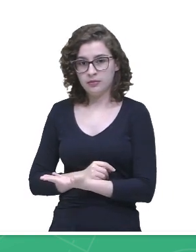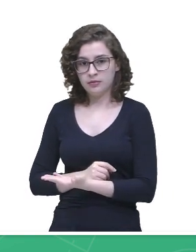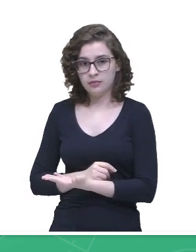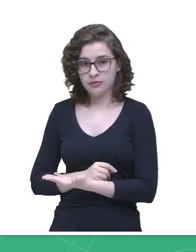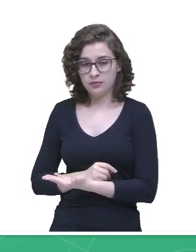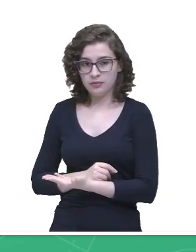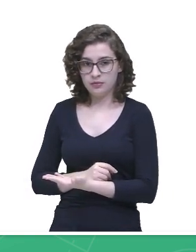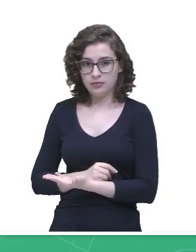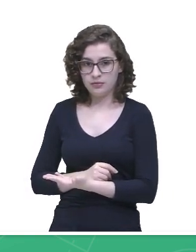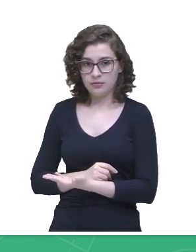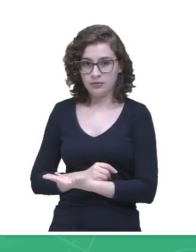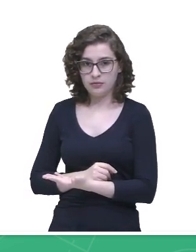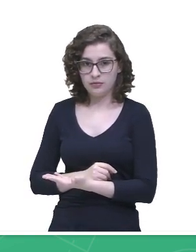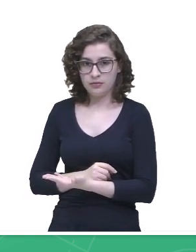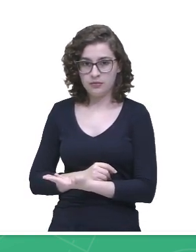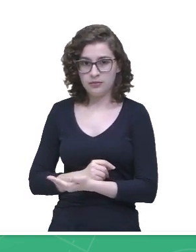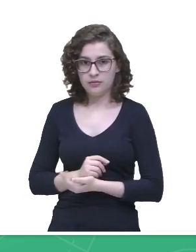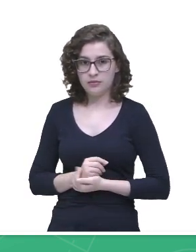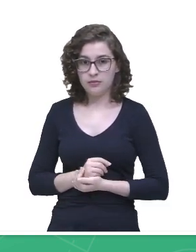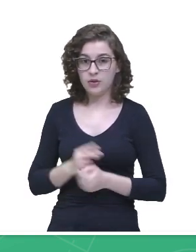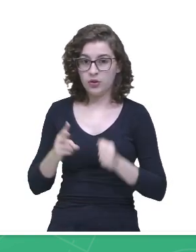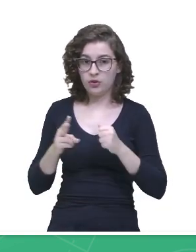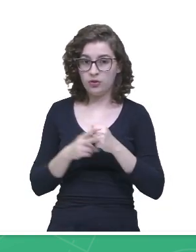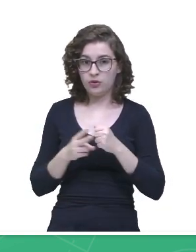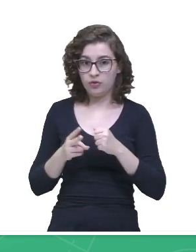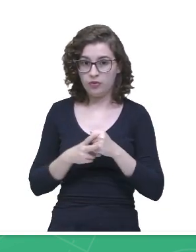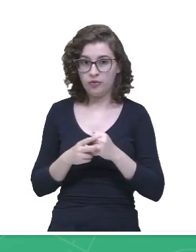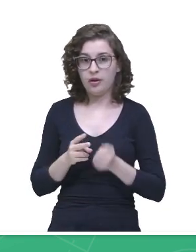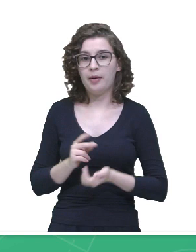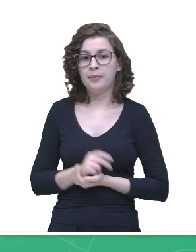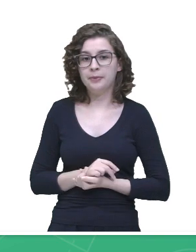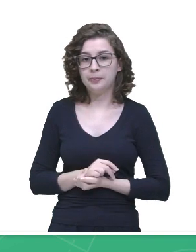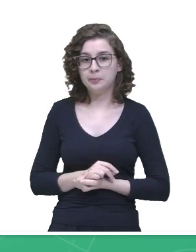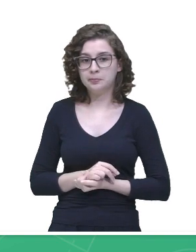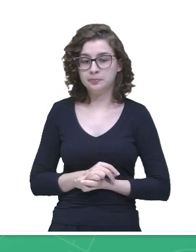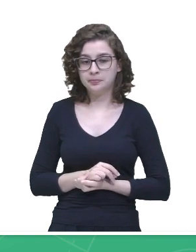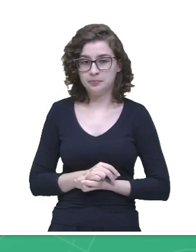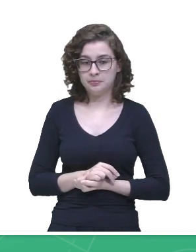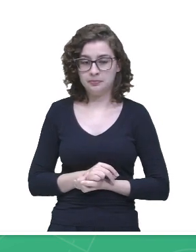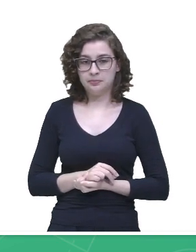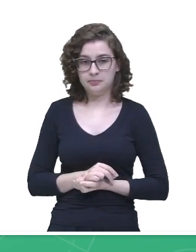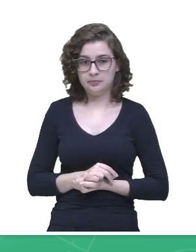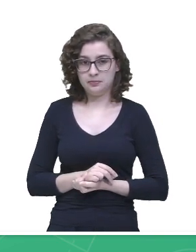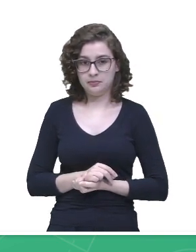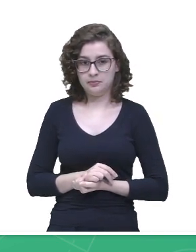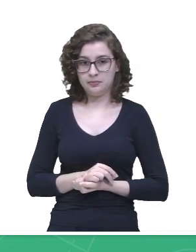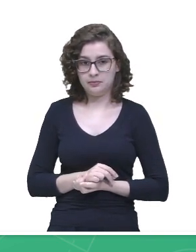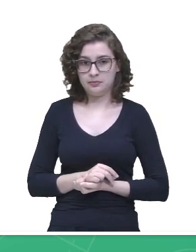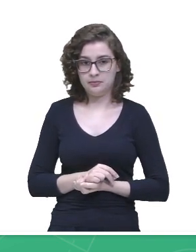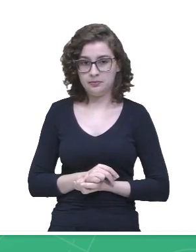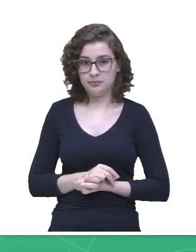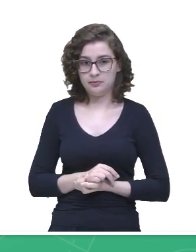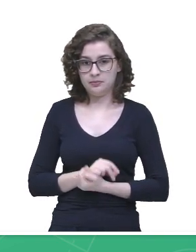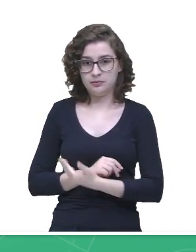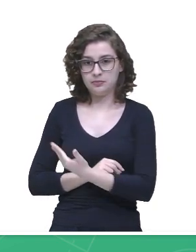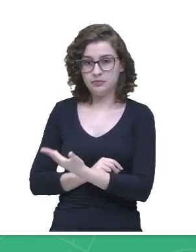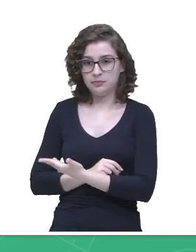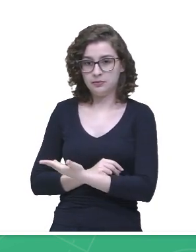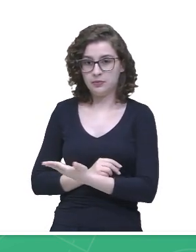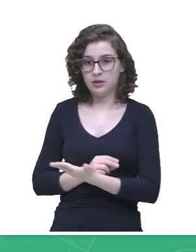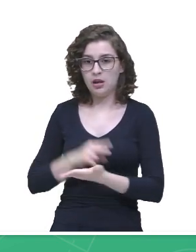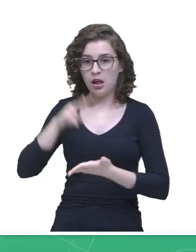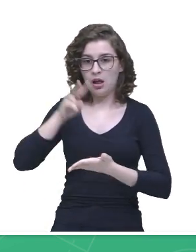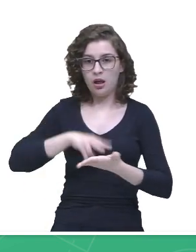o verbo aparece bem aqui, o pretérito perfeito composto, ele aparece bem aqui, né? Juan e Ana han dicho,